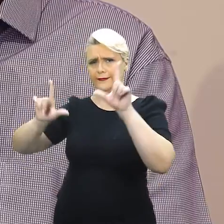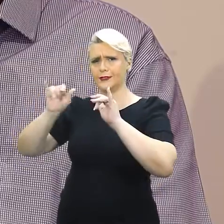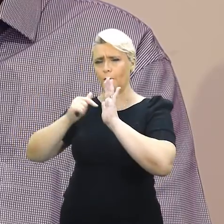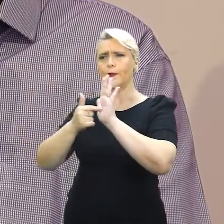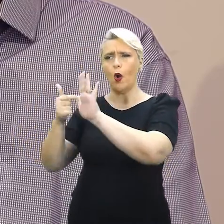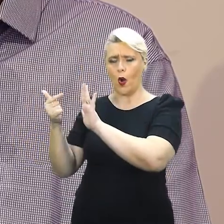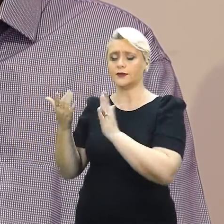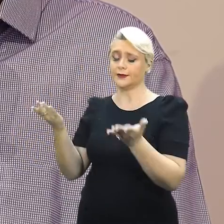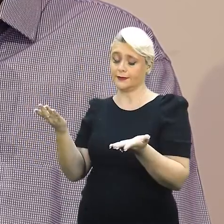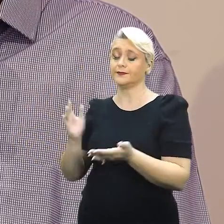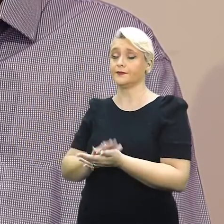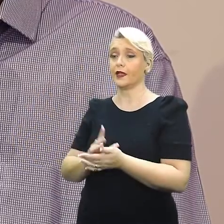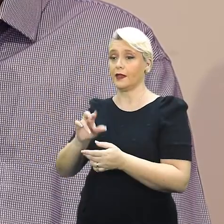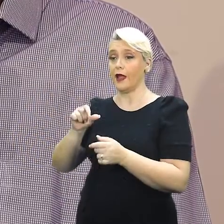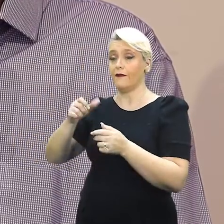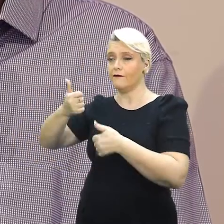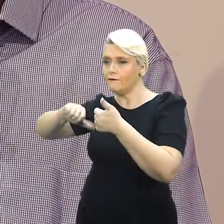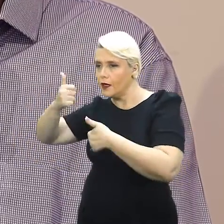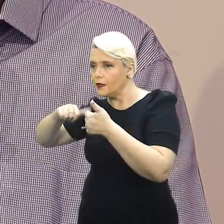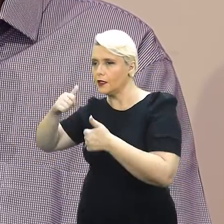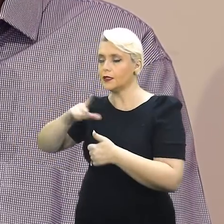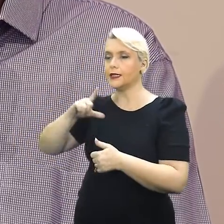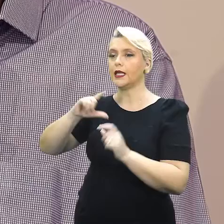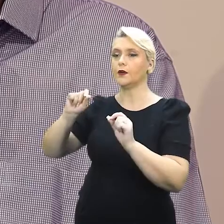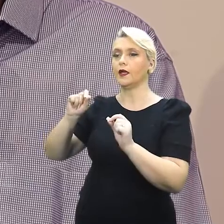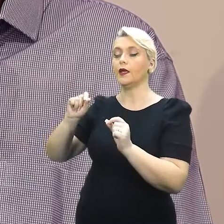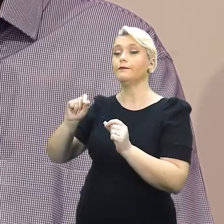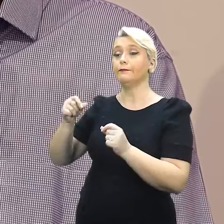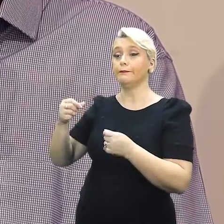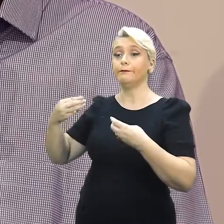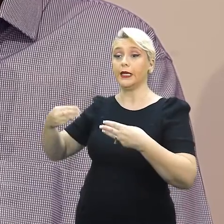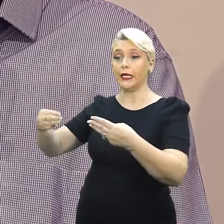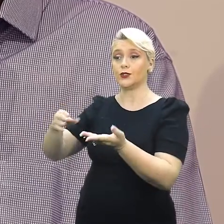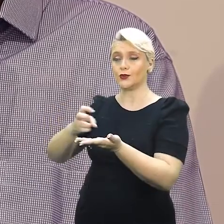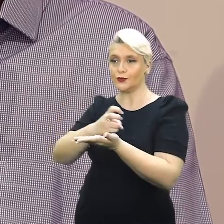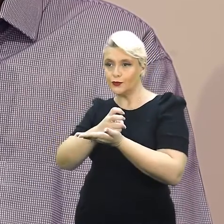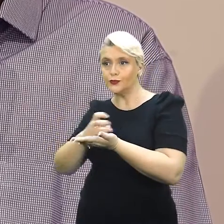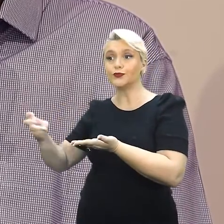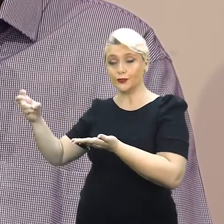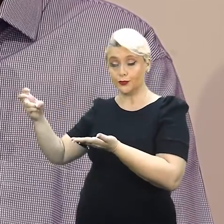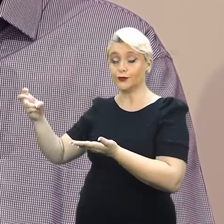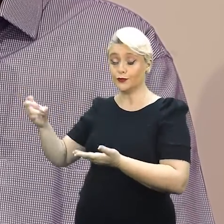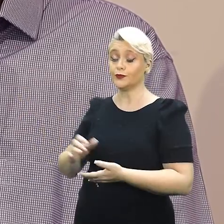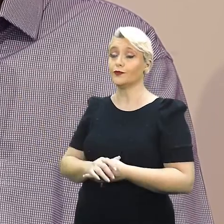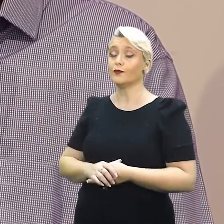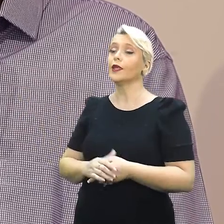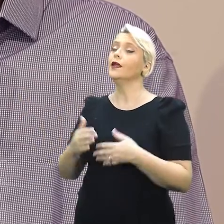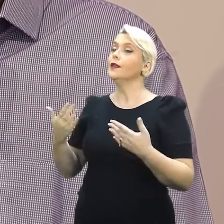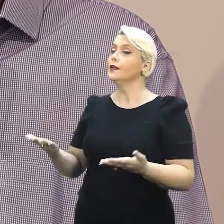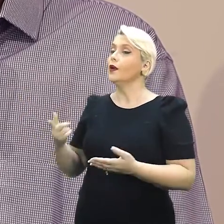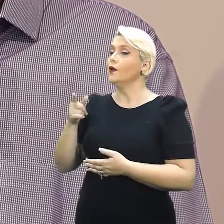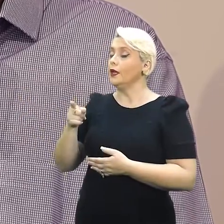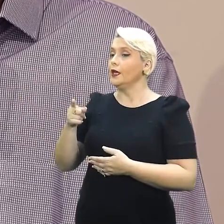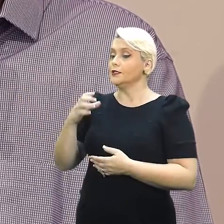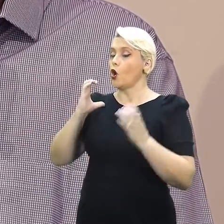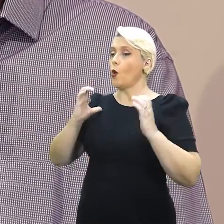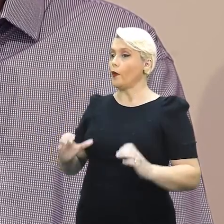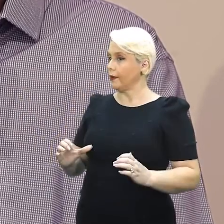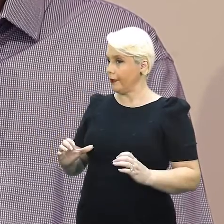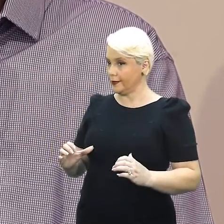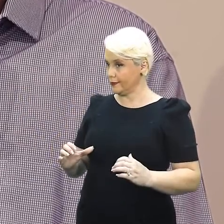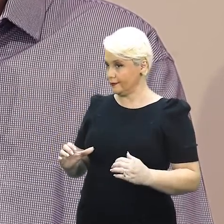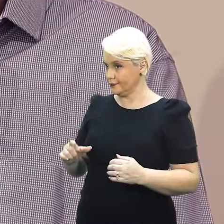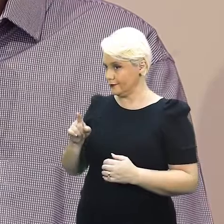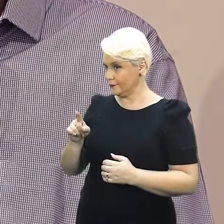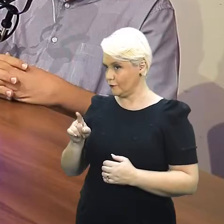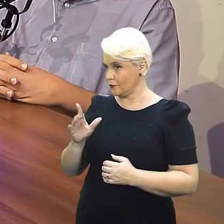segundo o que está sendo apurado, inclusive resultando aí na saída do ministro da Educação. Então, esse comportamento não lhe